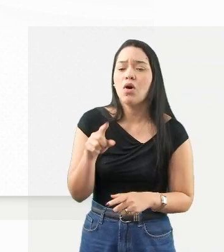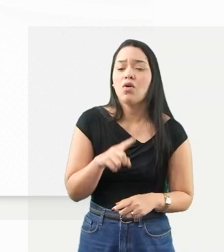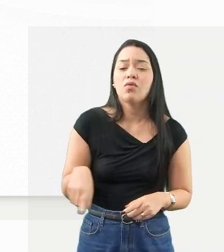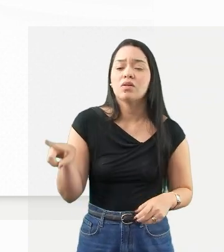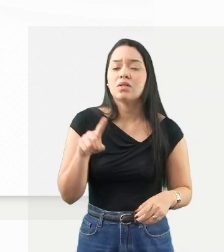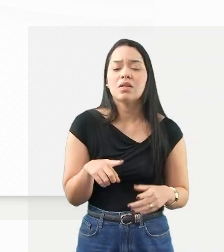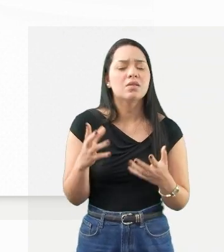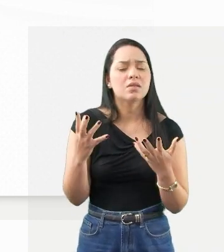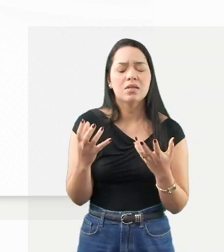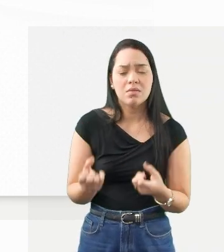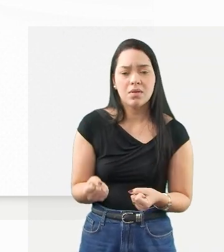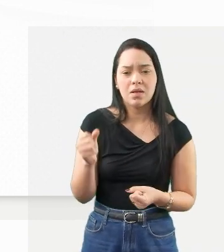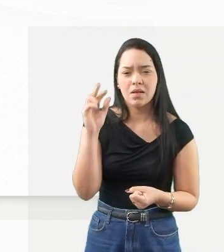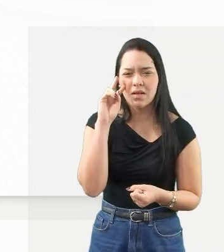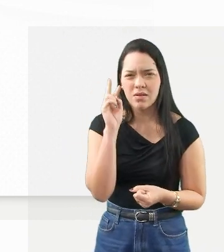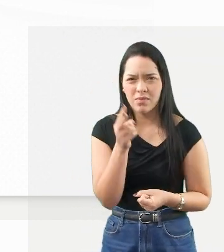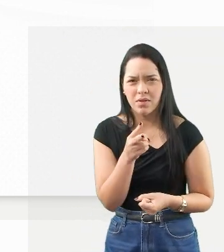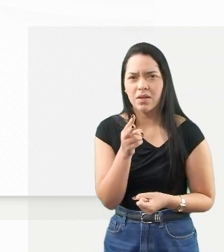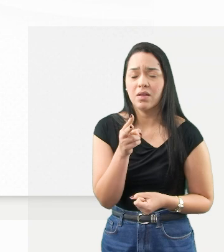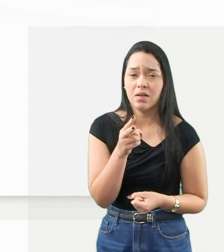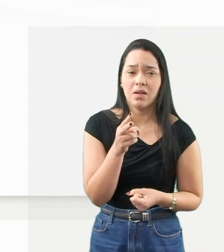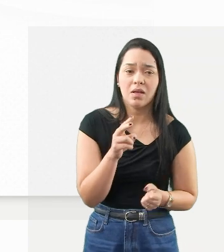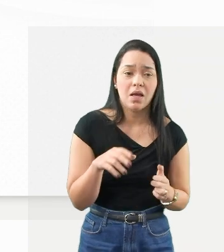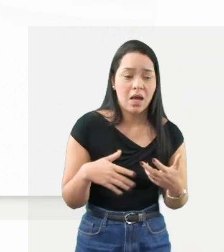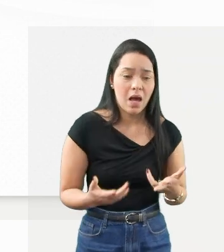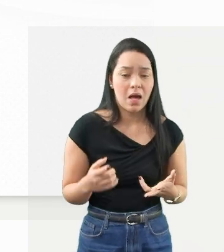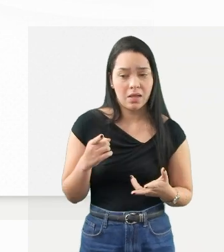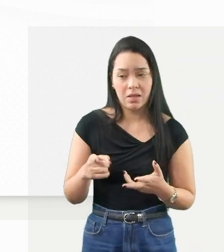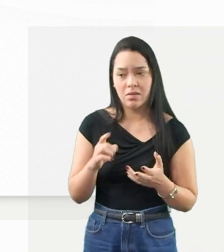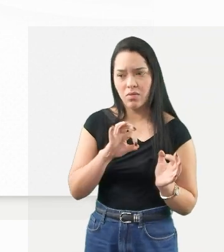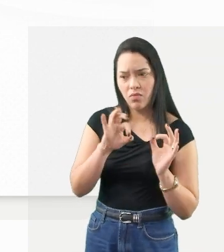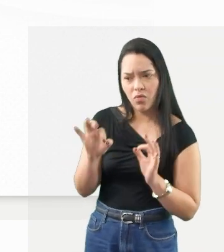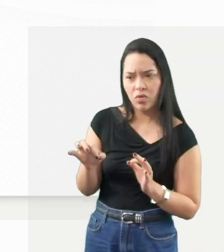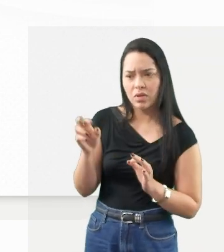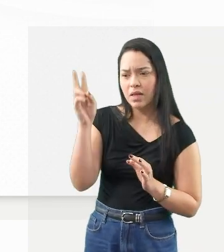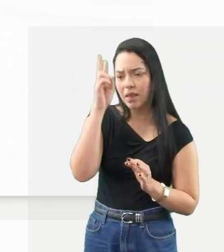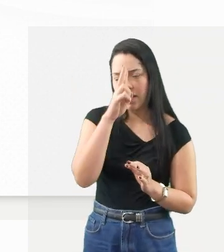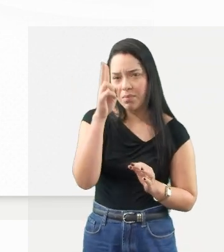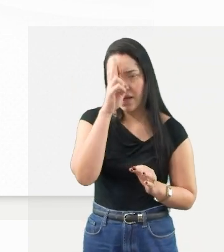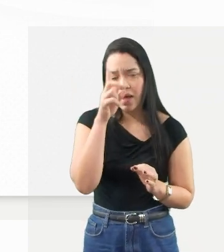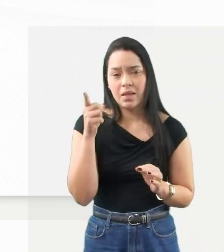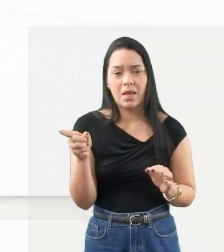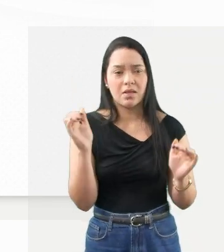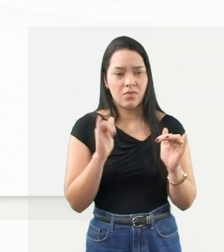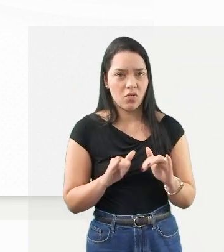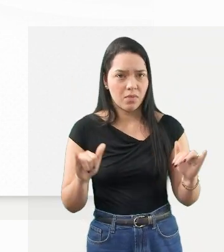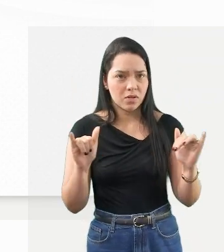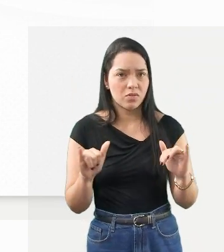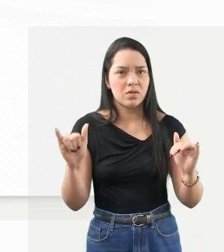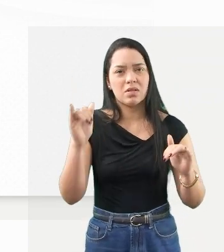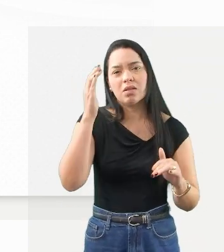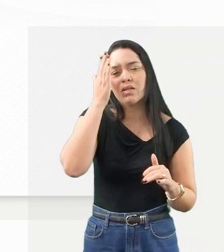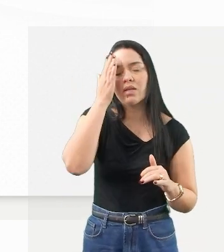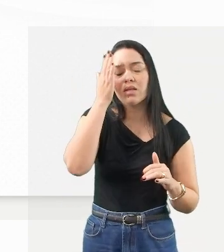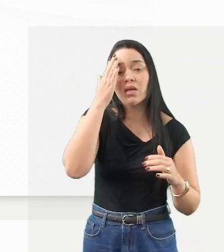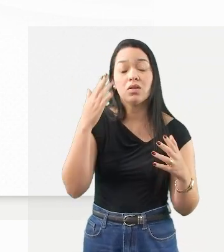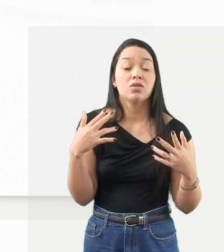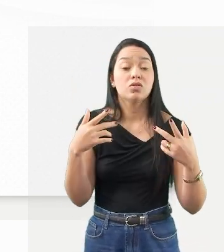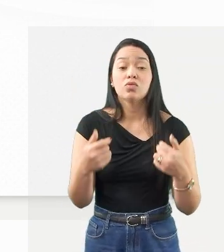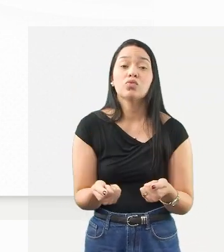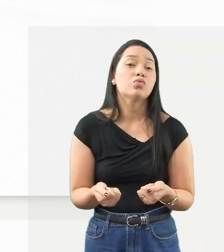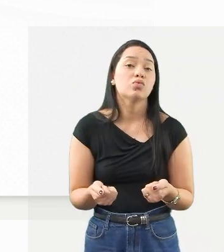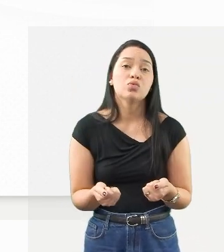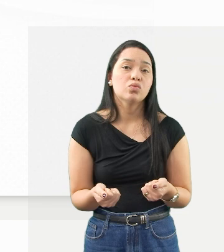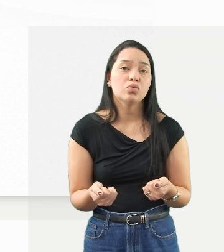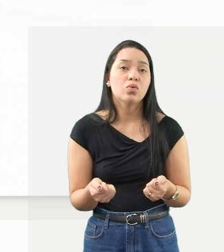um folder e olharem e verificarem que, isso aqui é um folder, vocês vão lembrar dessas informações e entender. Por trás de tudo